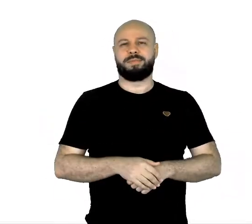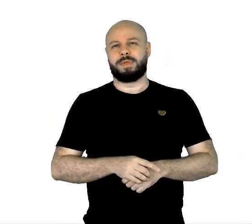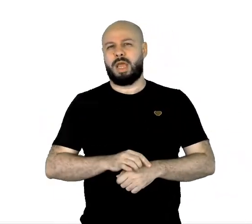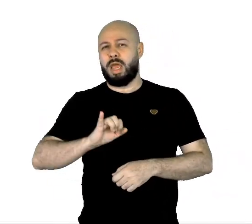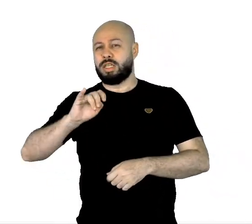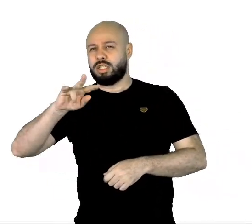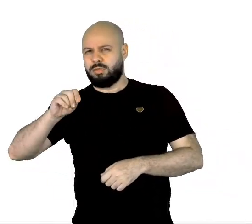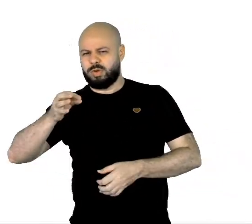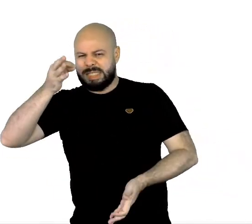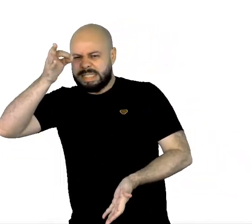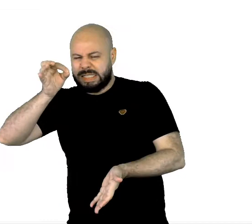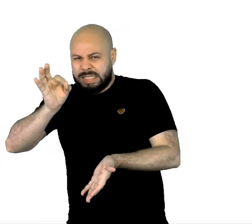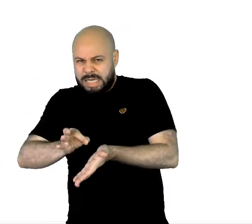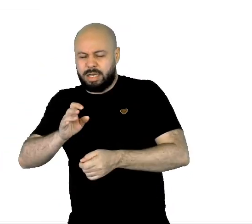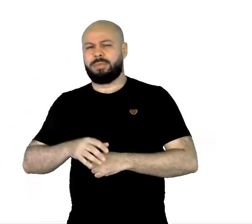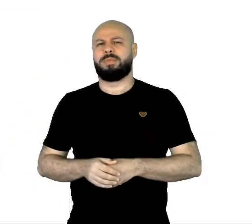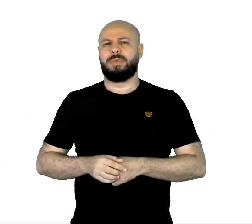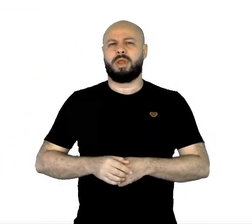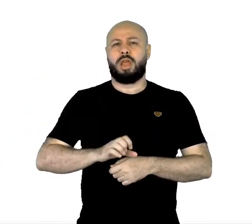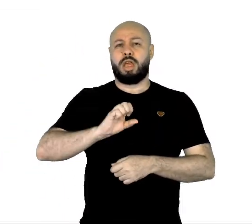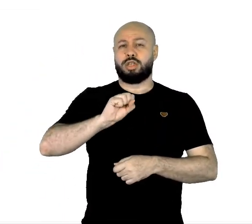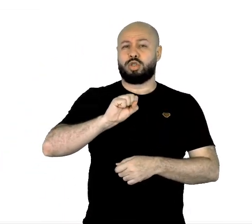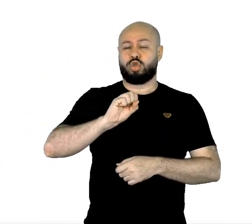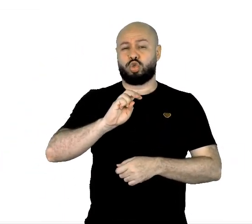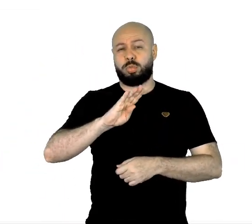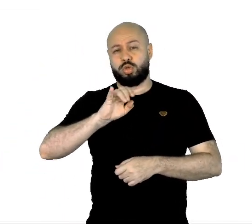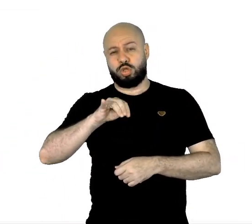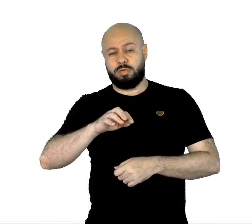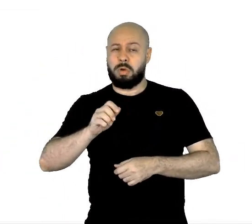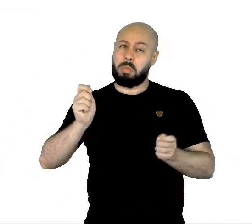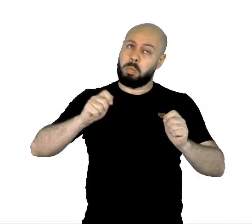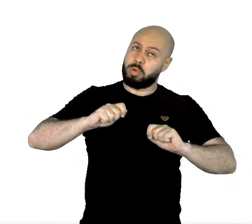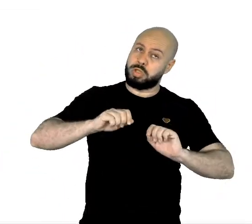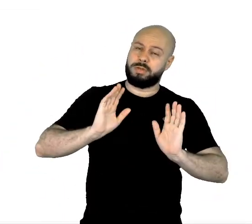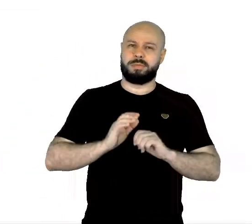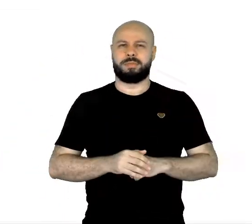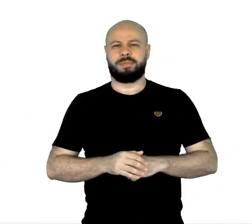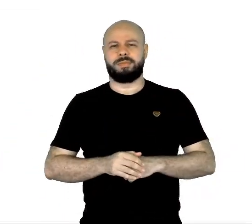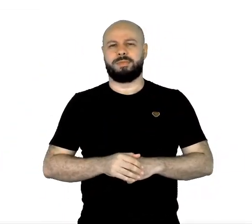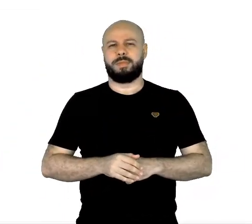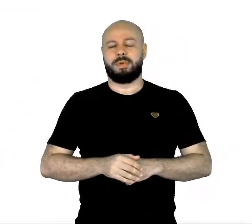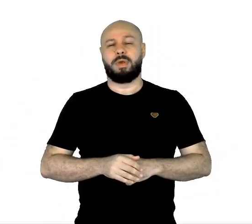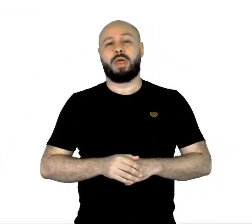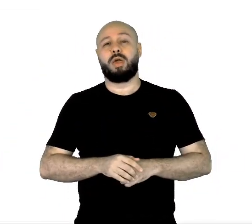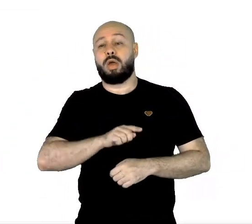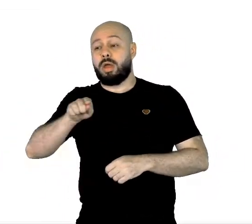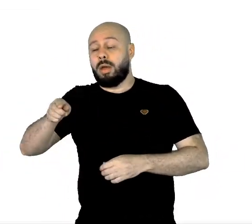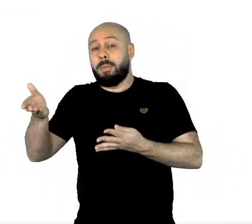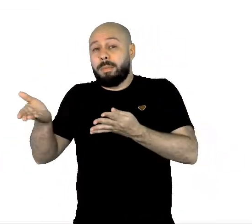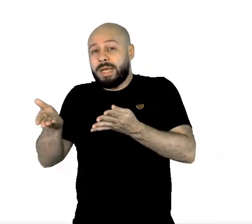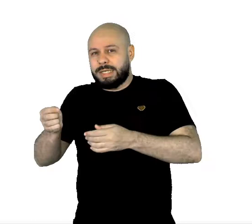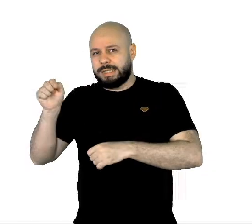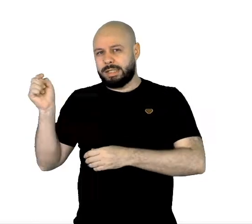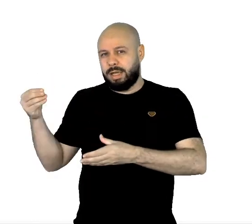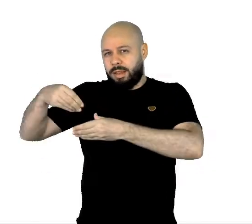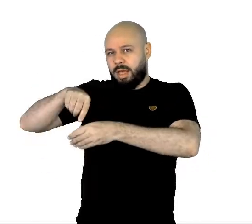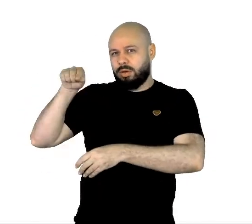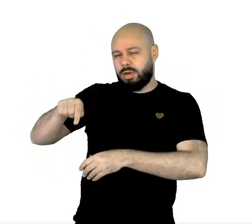certeza, subjuntivo uma possibilidade, tá? O presente do modo indicativo, o que que ele é? É um